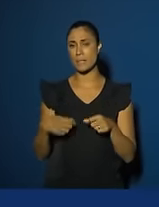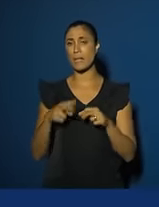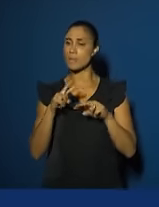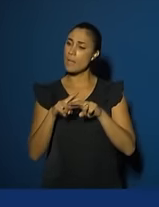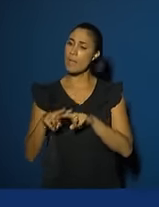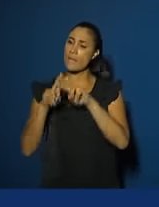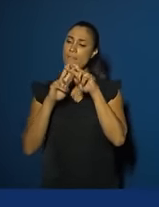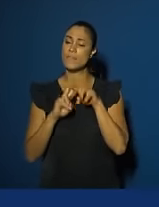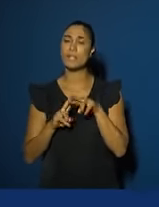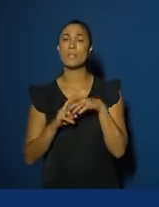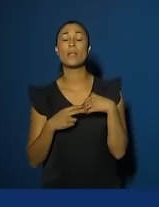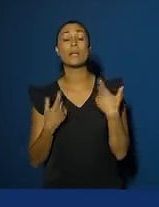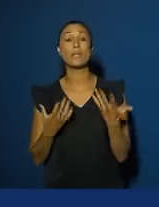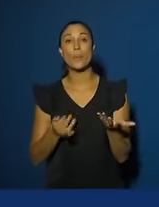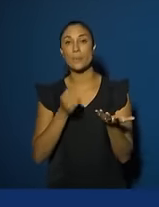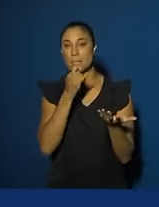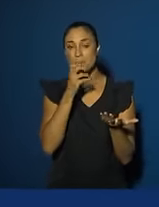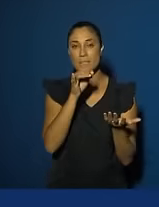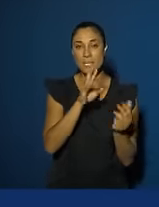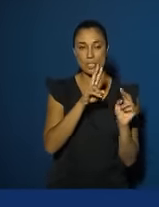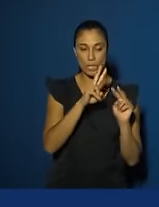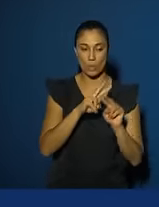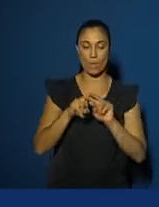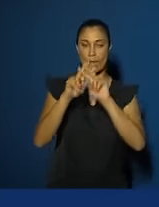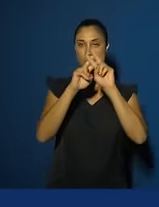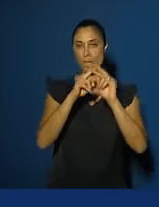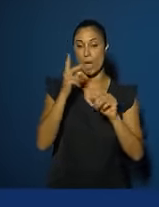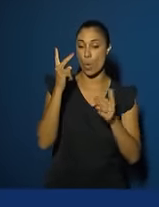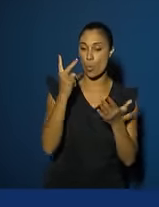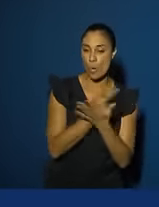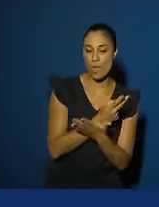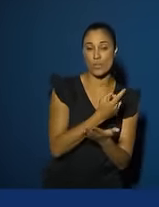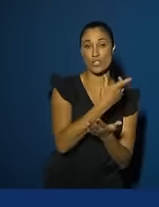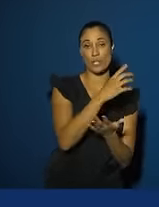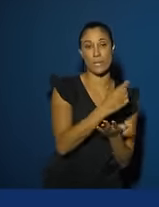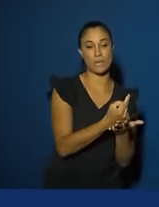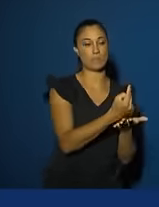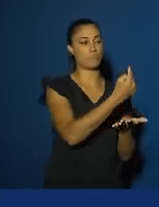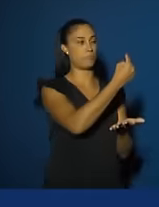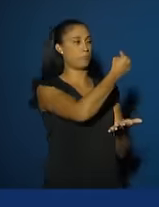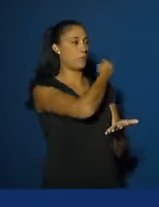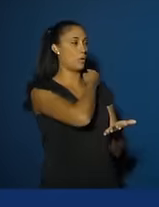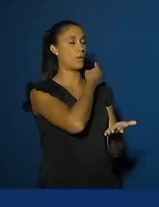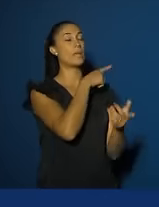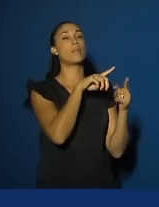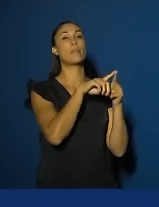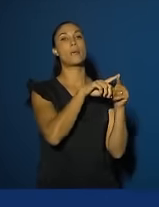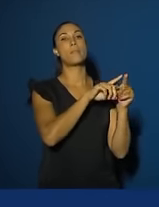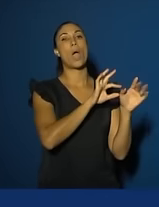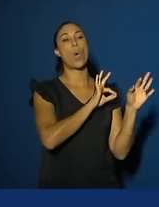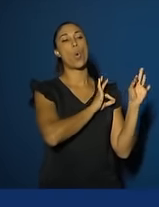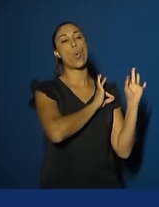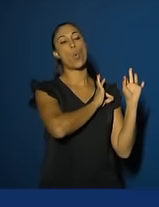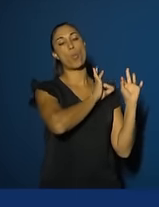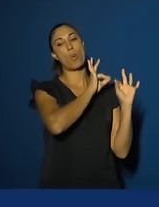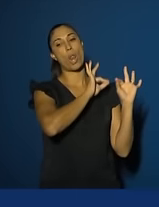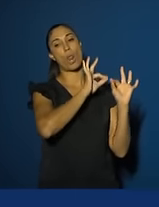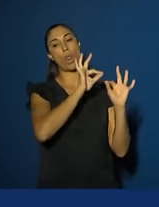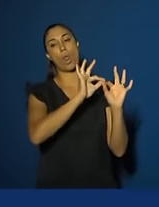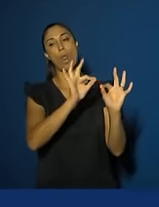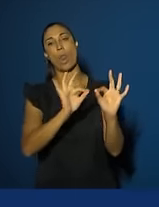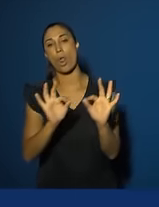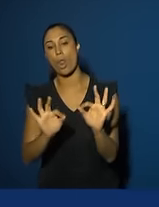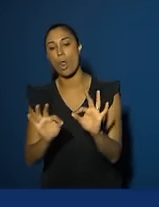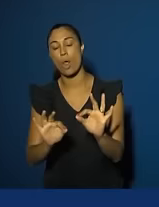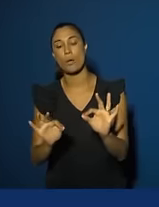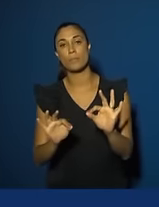revista Então se a gente não revê os os erros de 10 anos para cá para recolocar o país no trilho